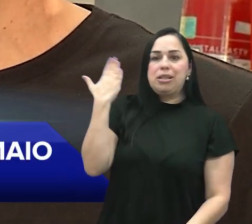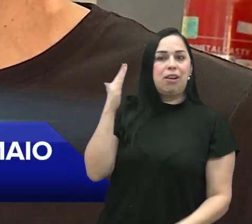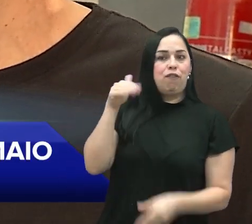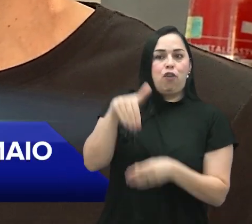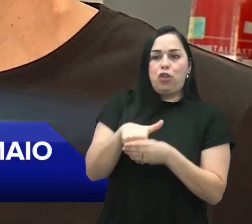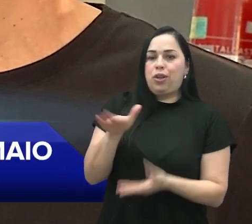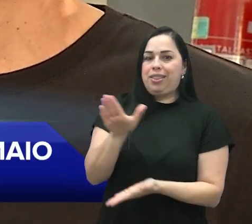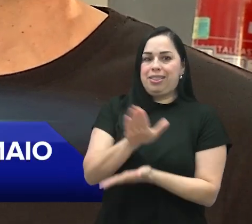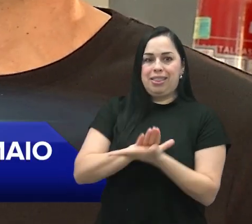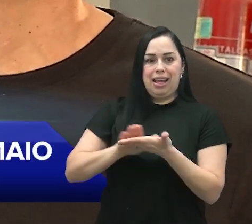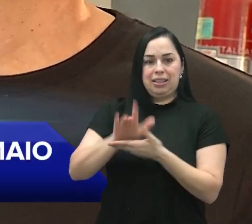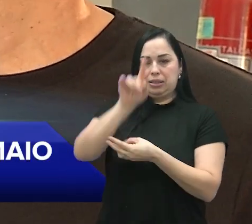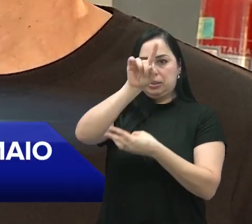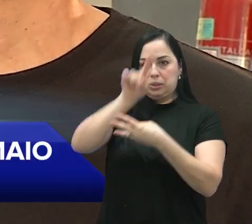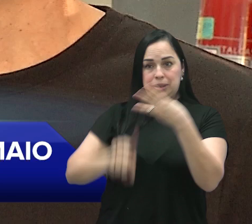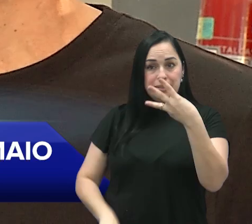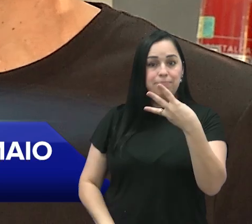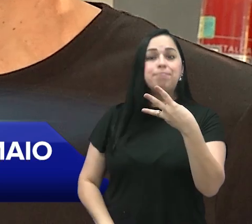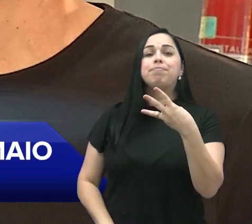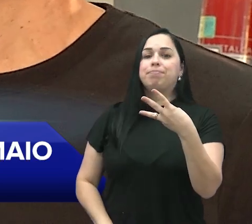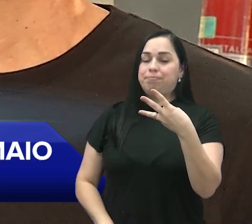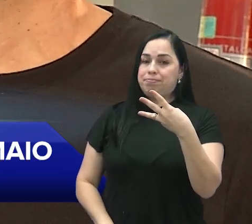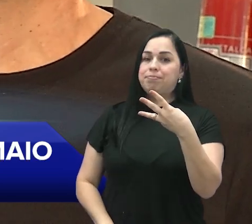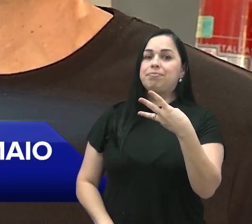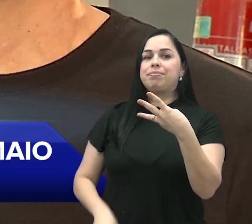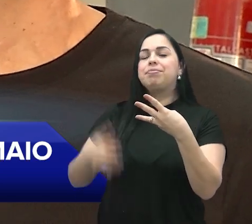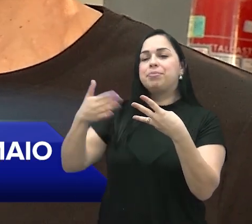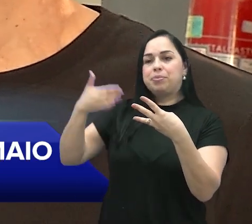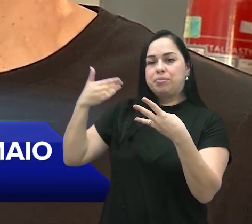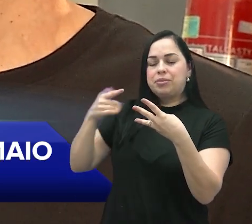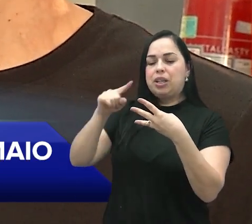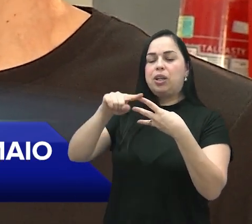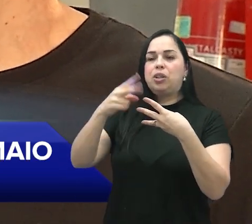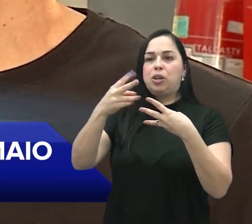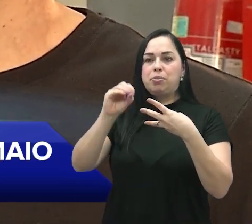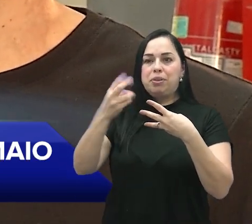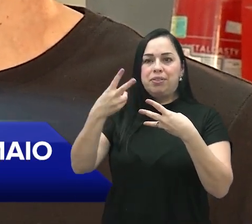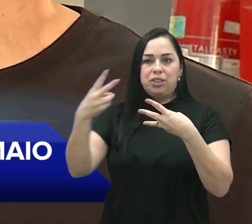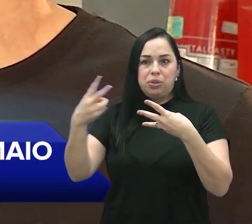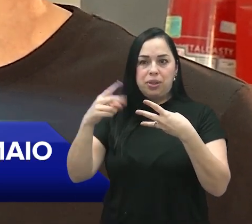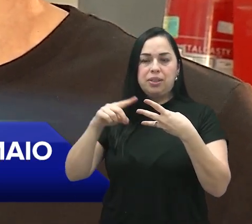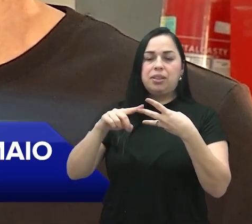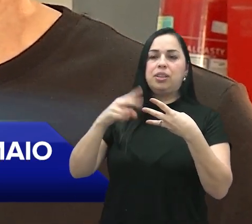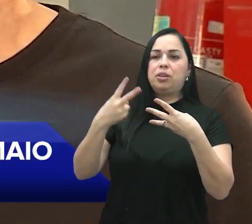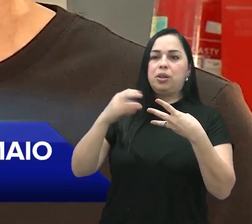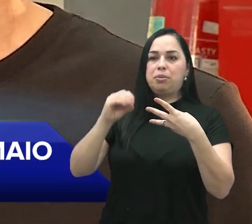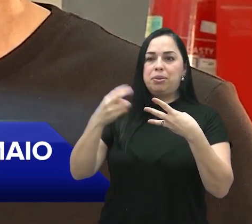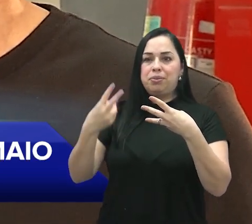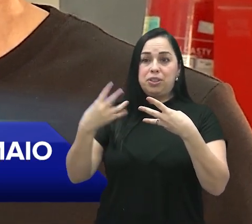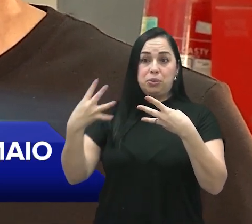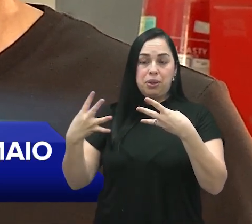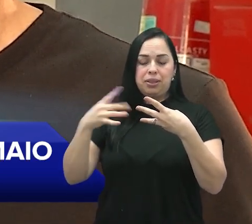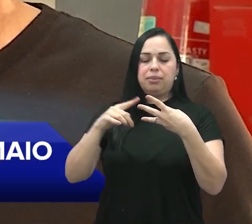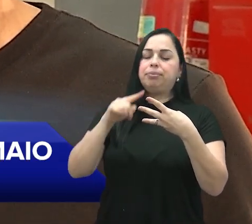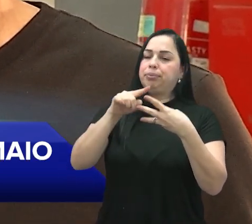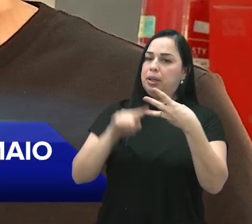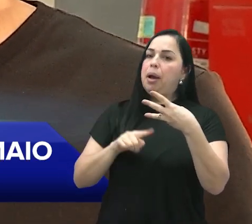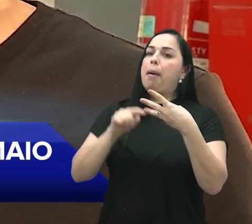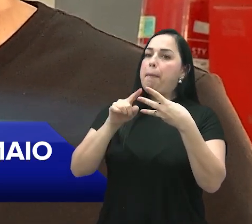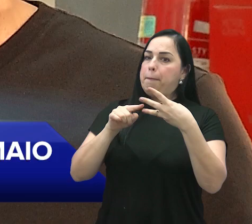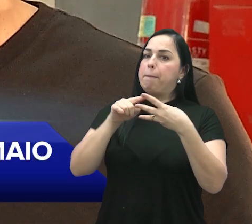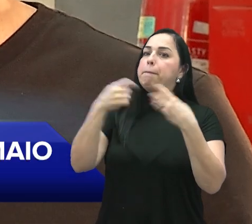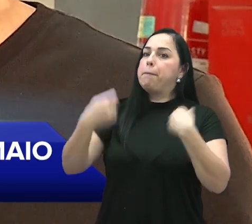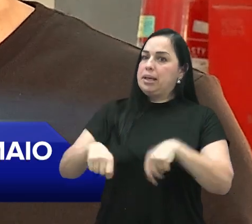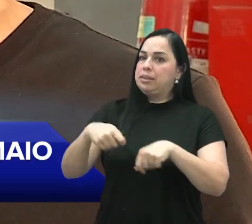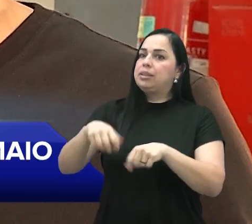eleições consecutivas, nos 3 últimos turnos de eleições anteriores, 2022, depois 2024. Então,